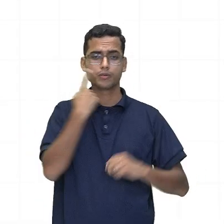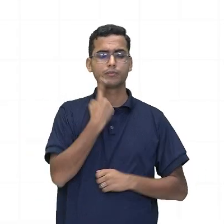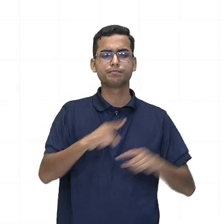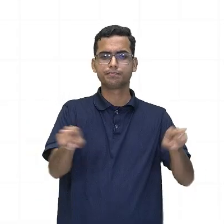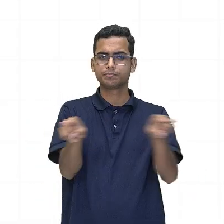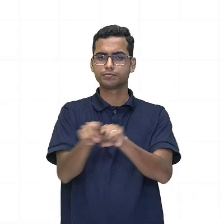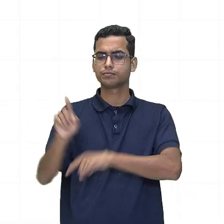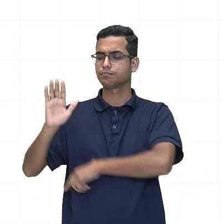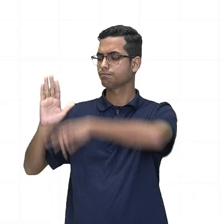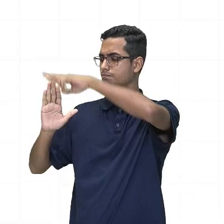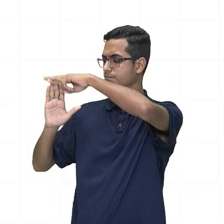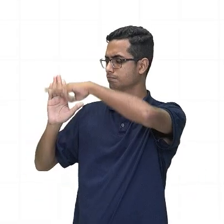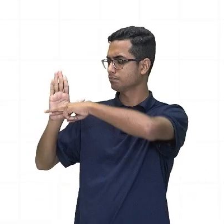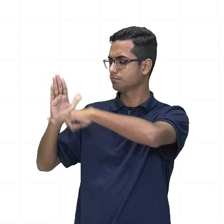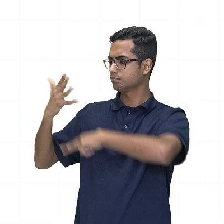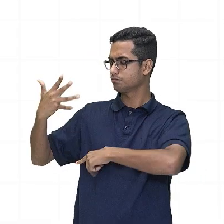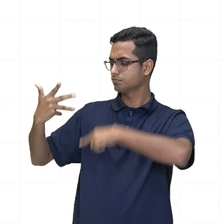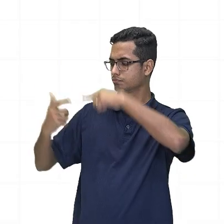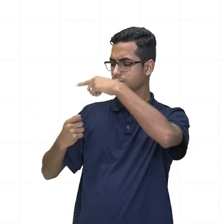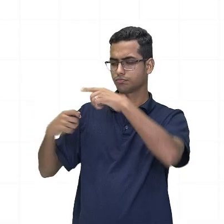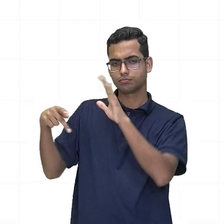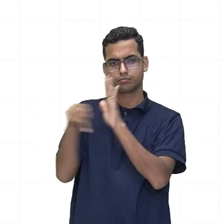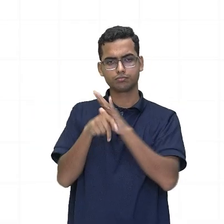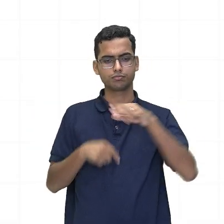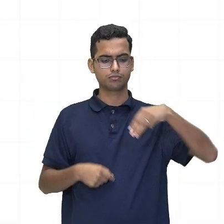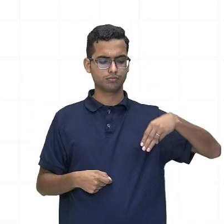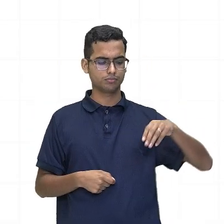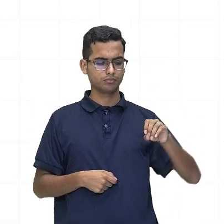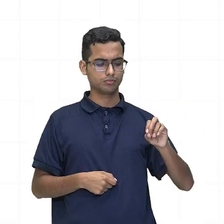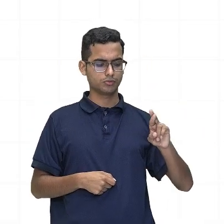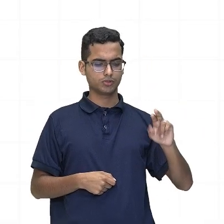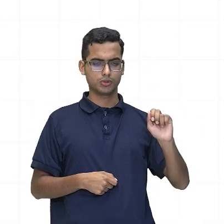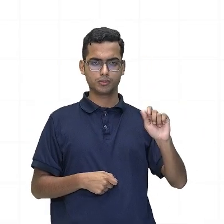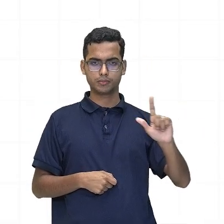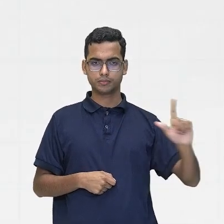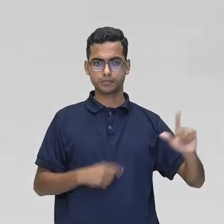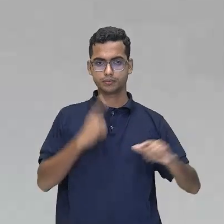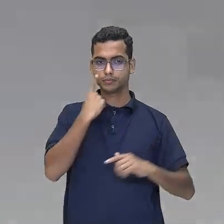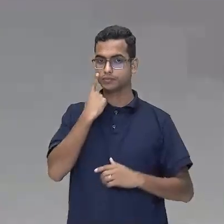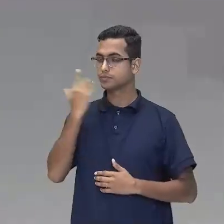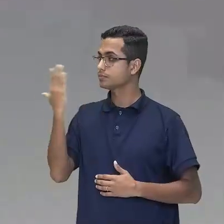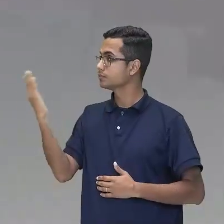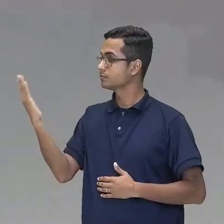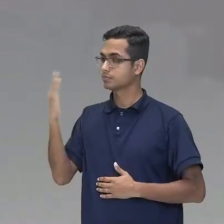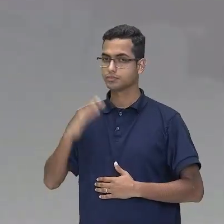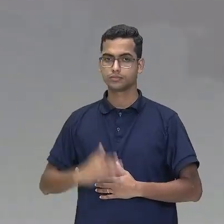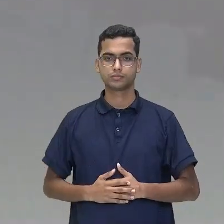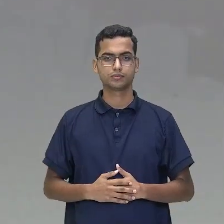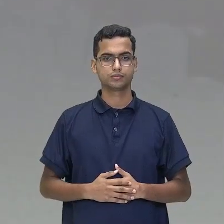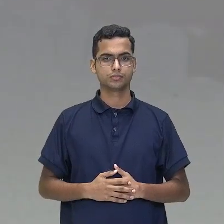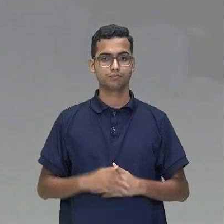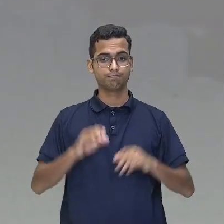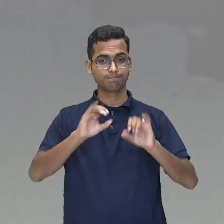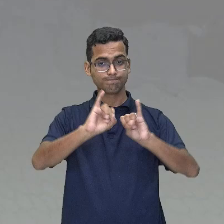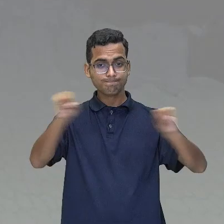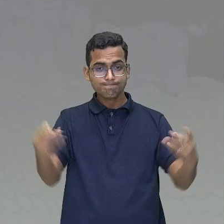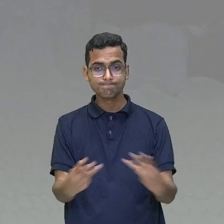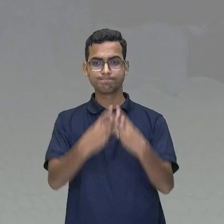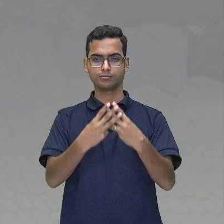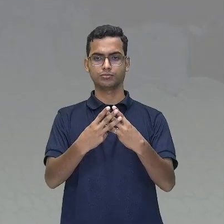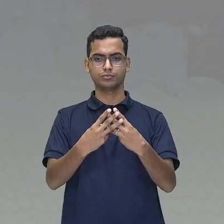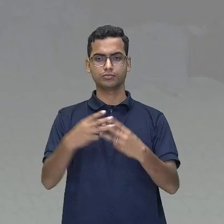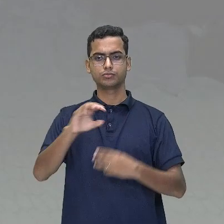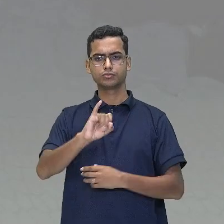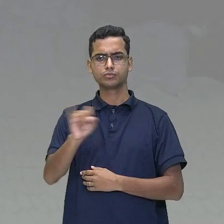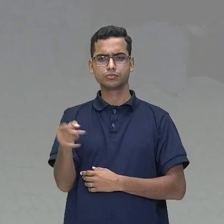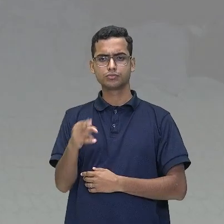de moral, para que a gente possa aprofundar. Vamos lá, vamos para a próxima tradição religiosa. O judaísmo,